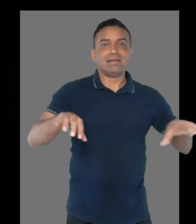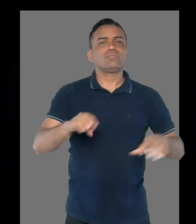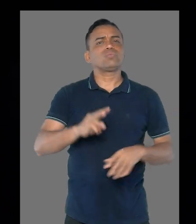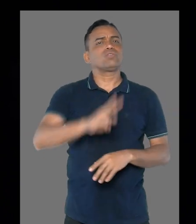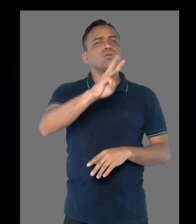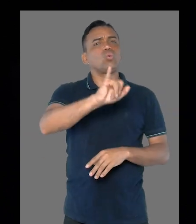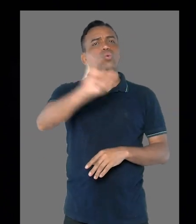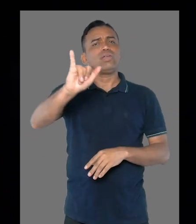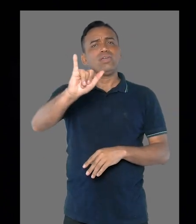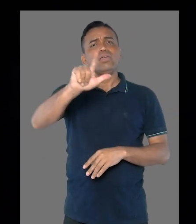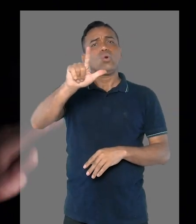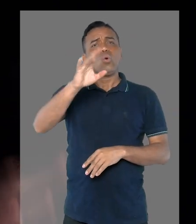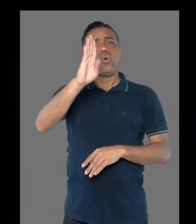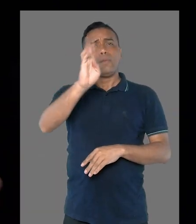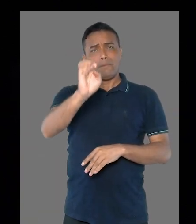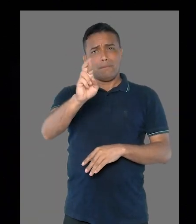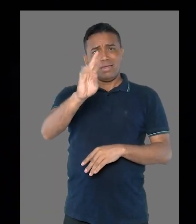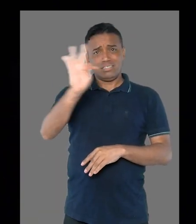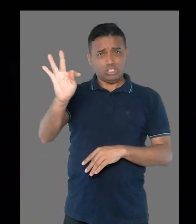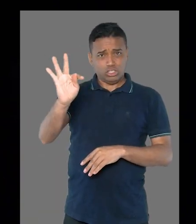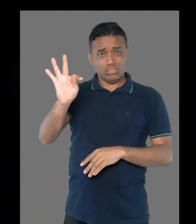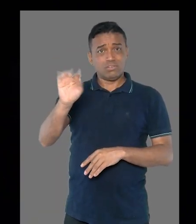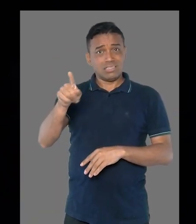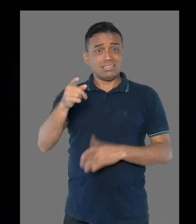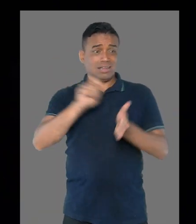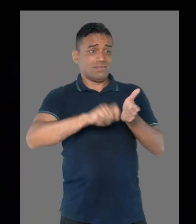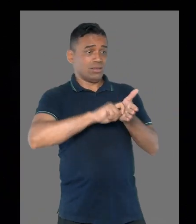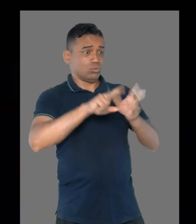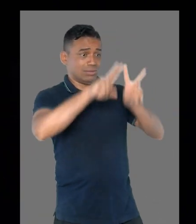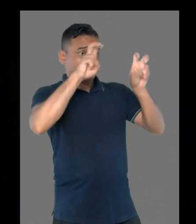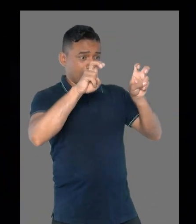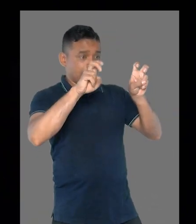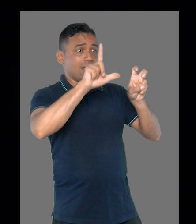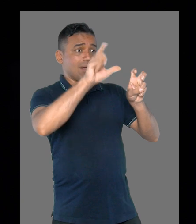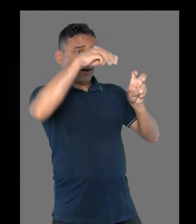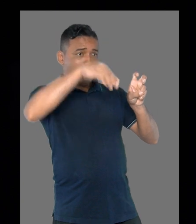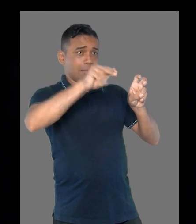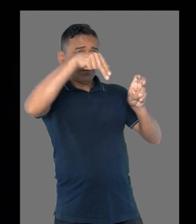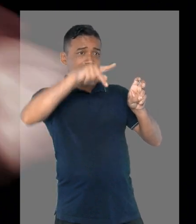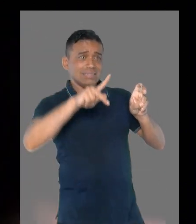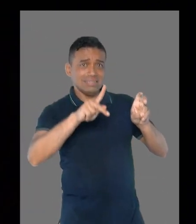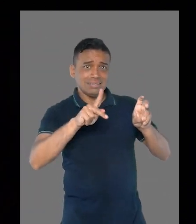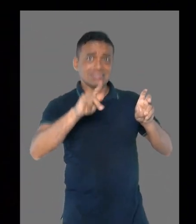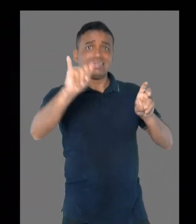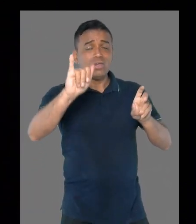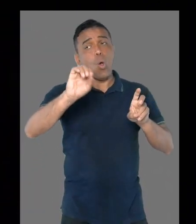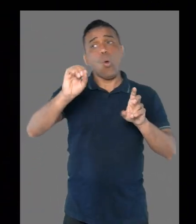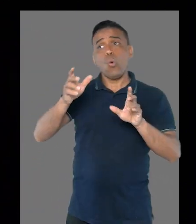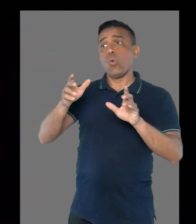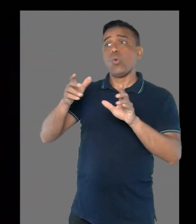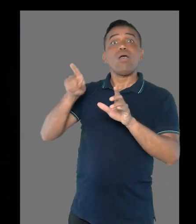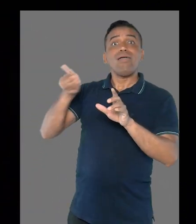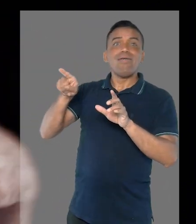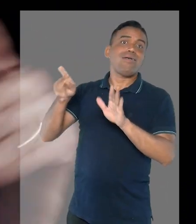na qualificação, me perguntar assim, mas você está escrevendo sobre o Leminski ou com o Leminski? E minha resposta é, eu quero escrever as duas coisas ao mesmo tempo.